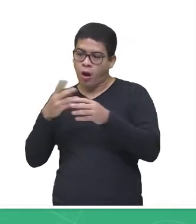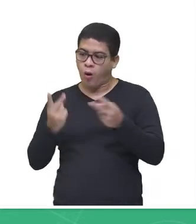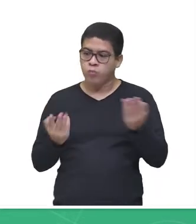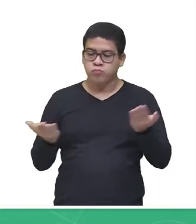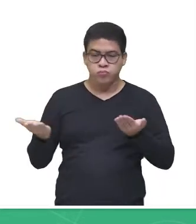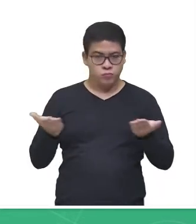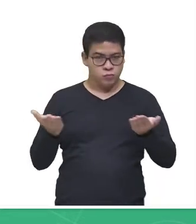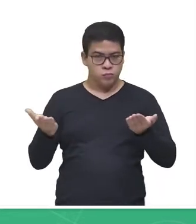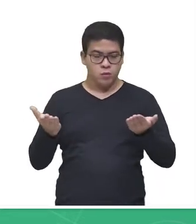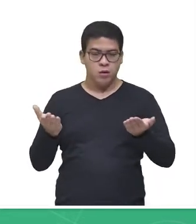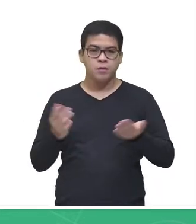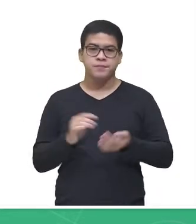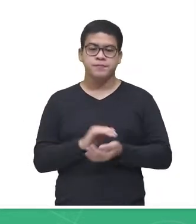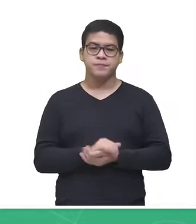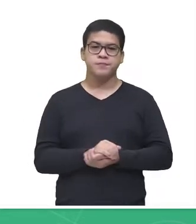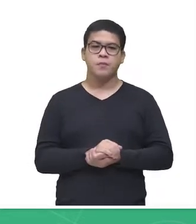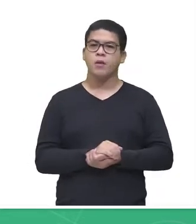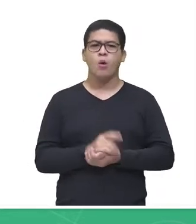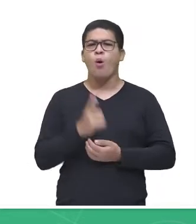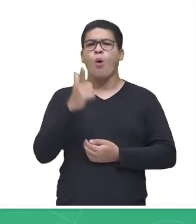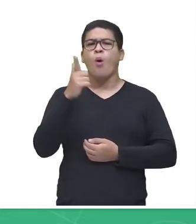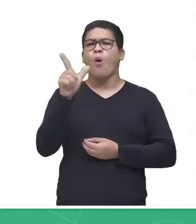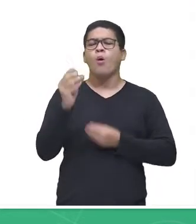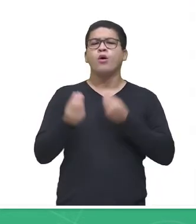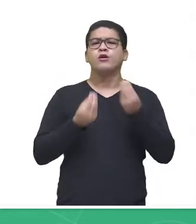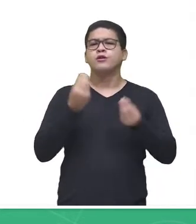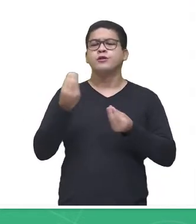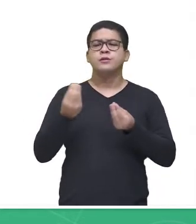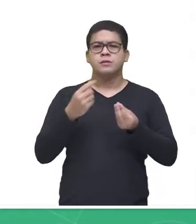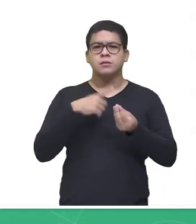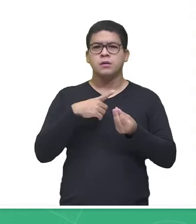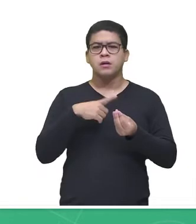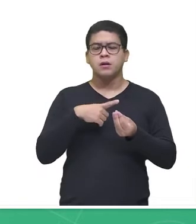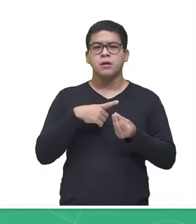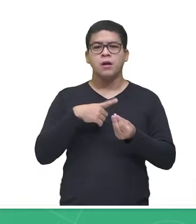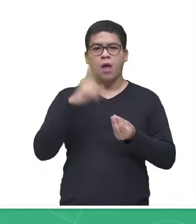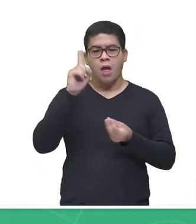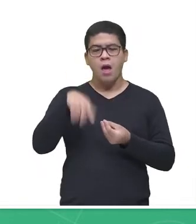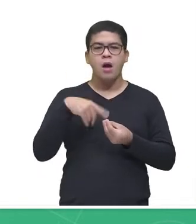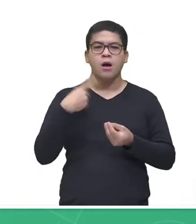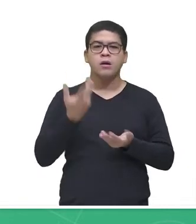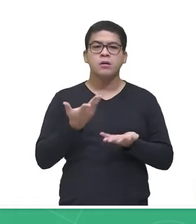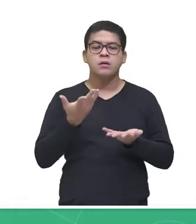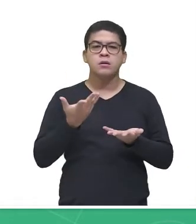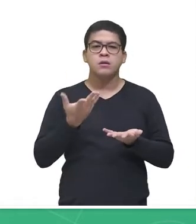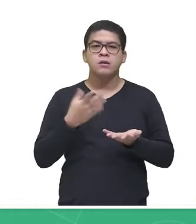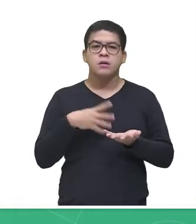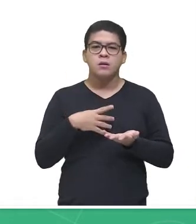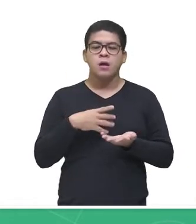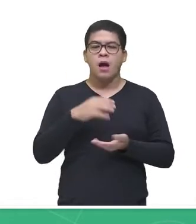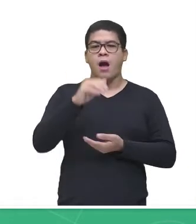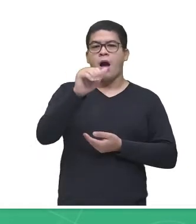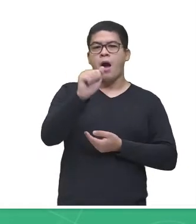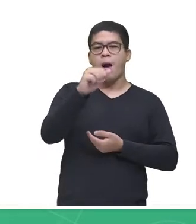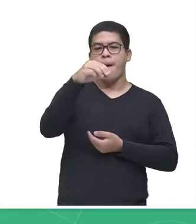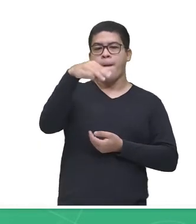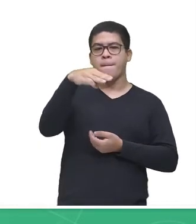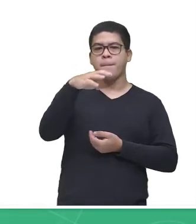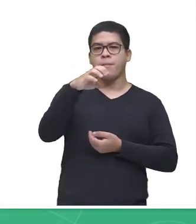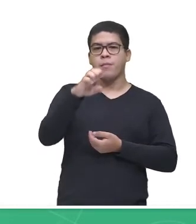ver também um outro movimento que é interessante aí, que o citoesqueleto ajuda, que é o movimento ameboide.